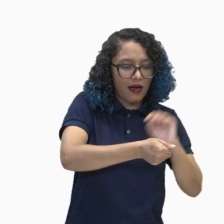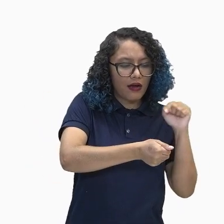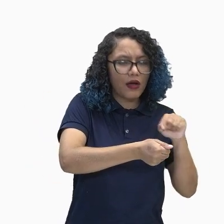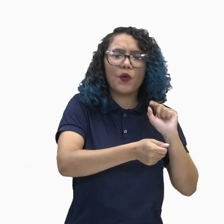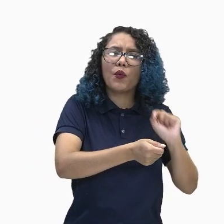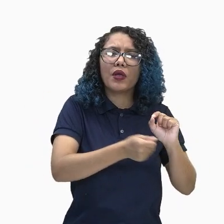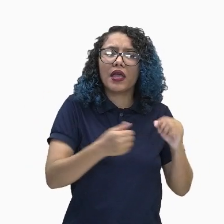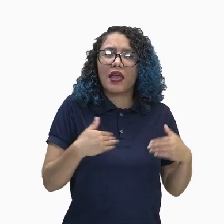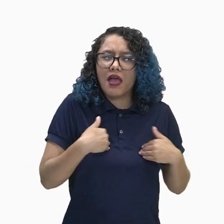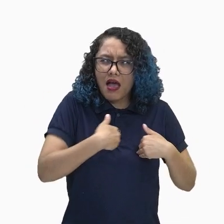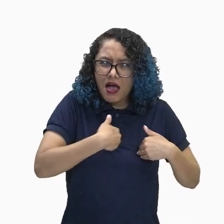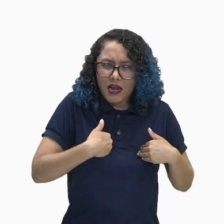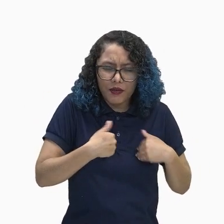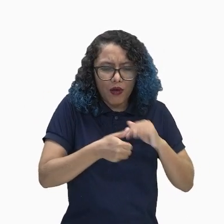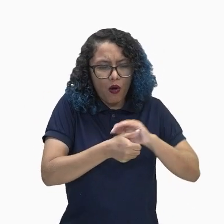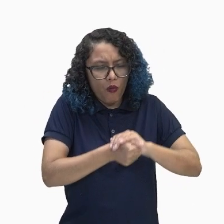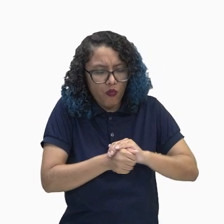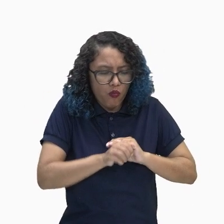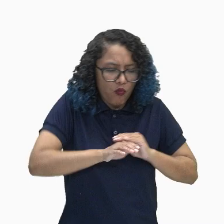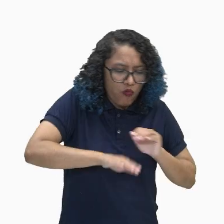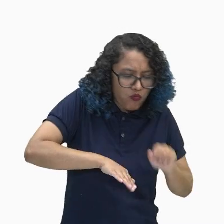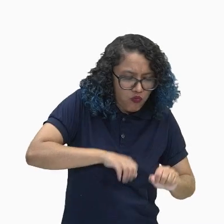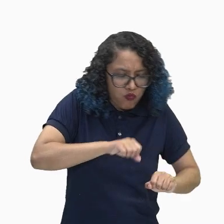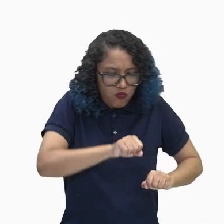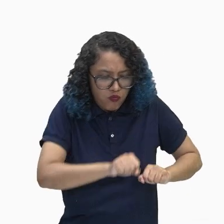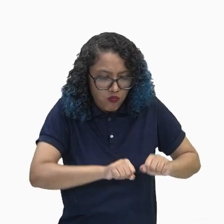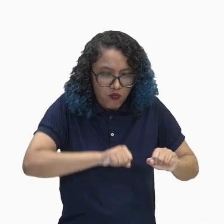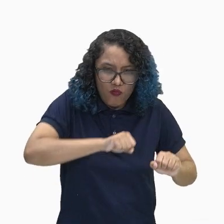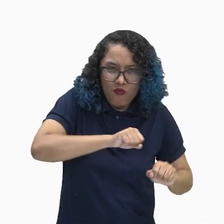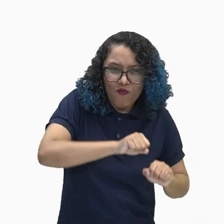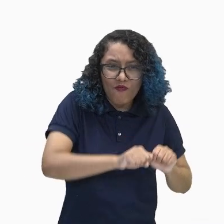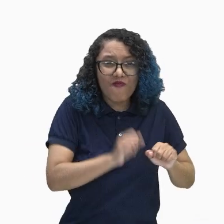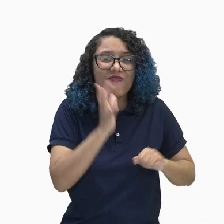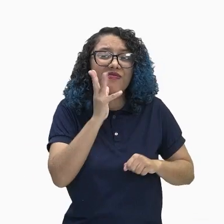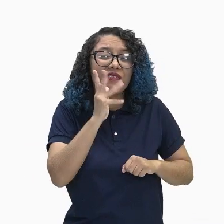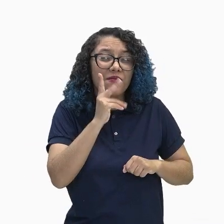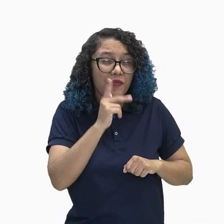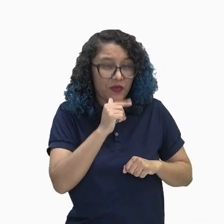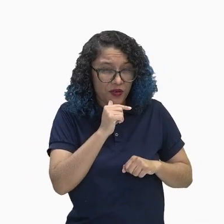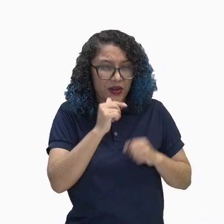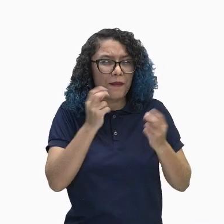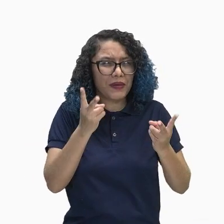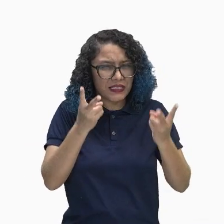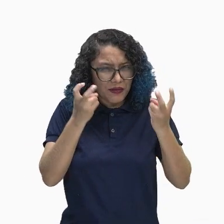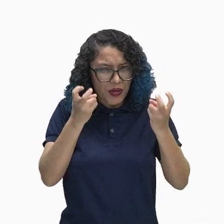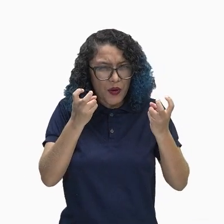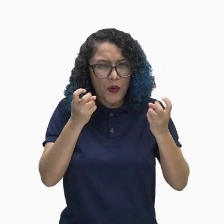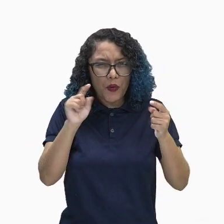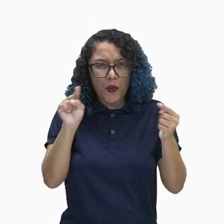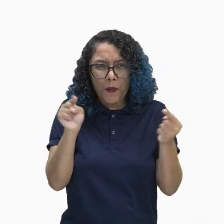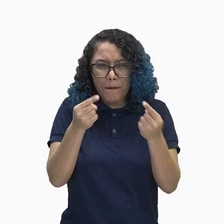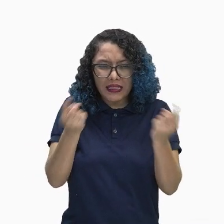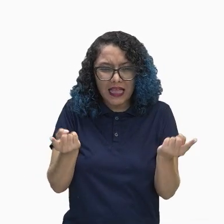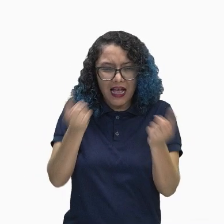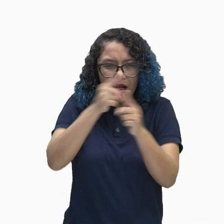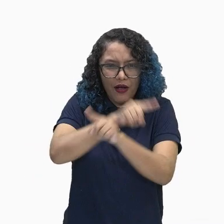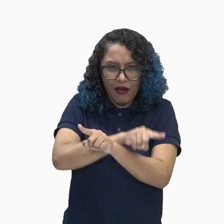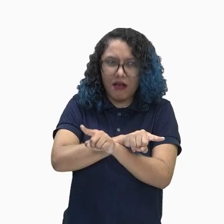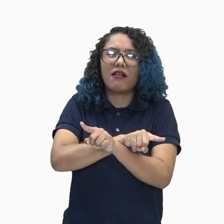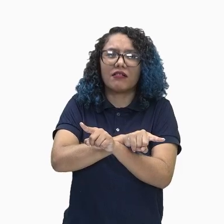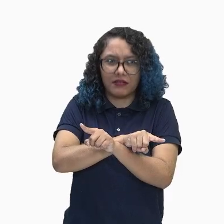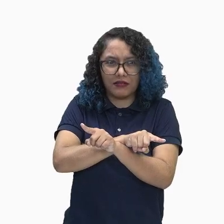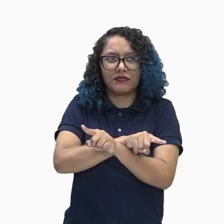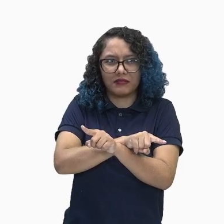um animal que anda devagar, não é verdade? Então, observe o contraste, o sentido contrário do que você